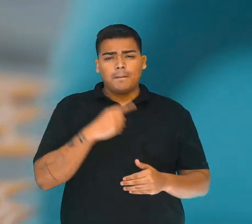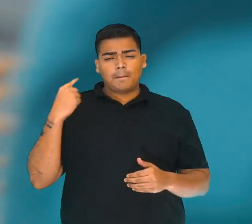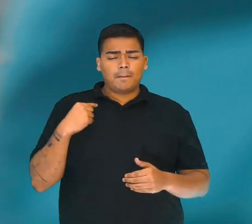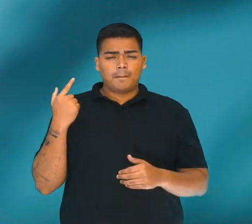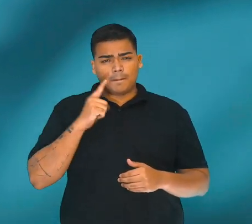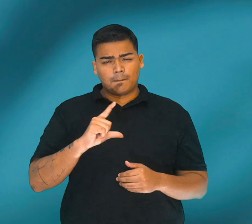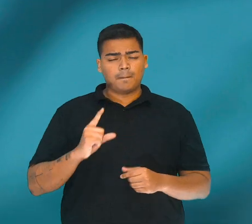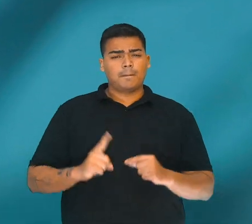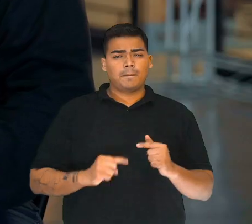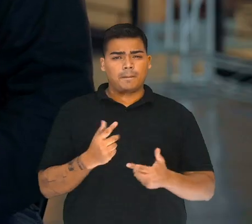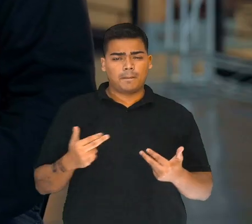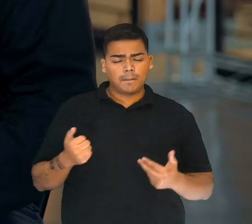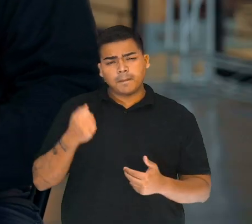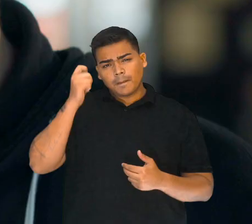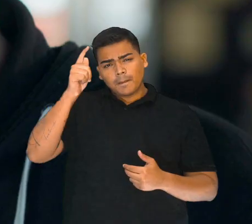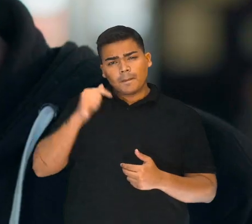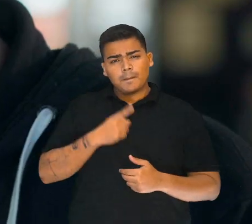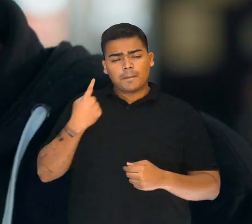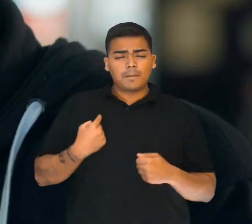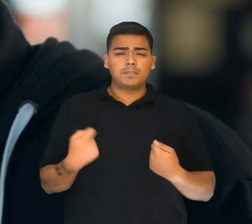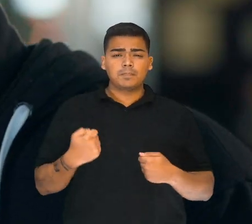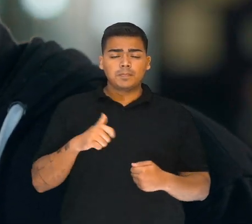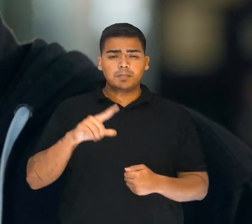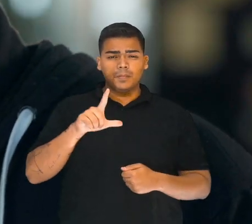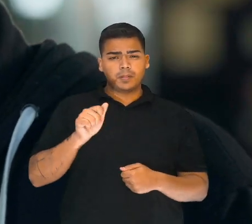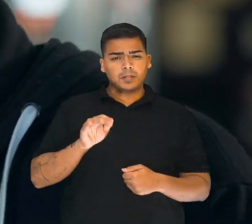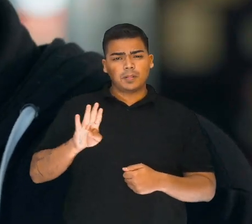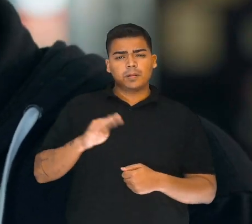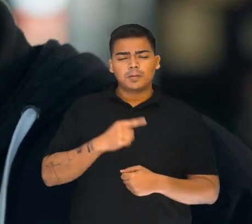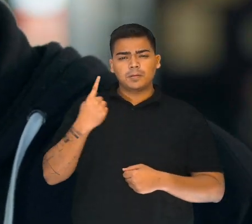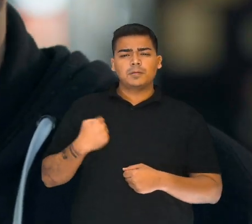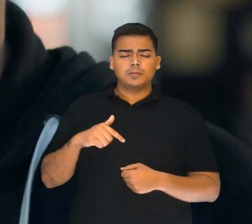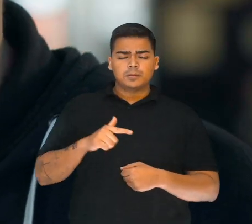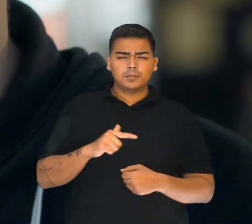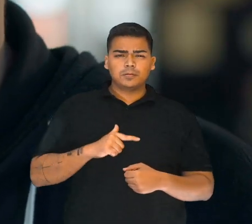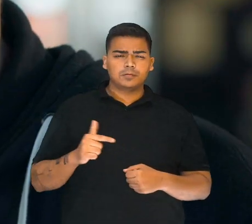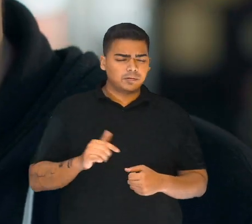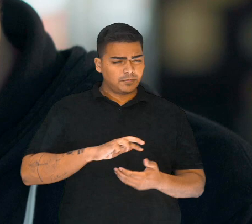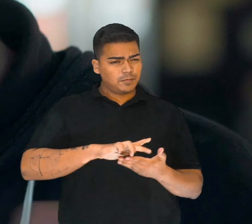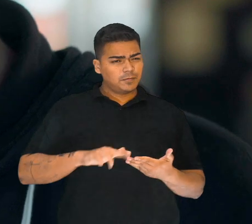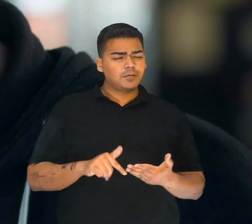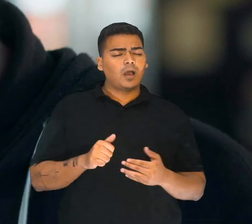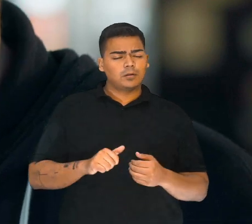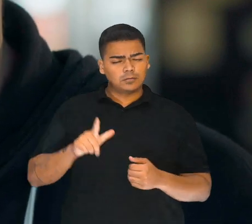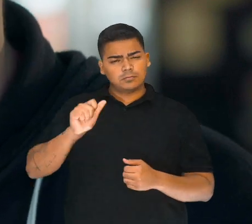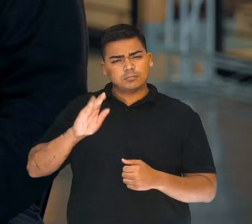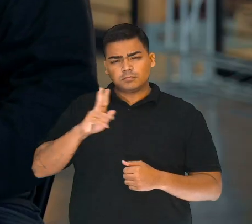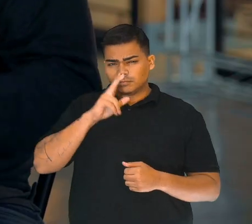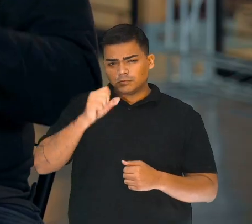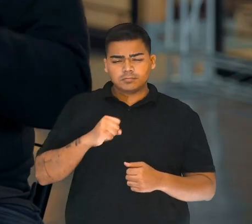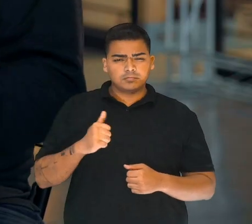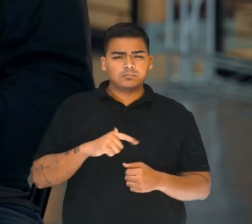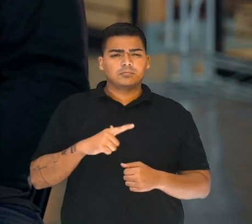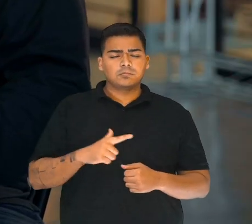gente tem a FAPESP com muitos recursos para inovação. Você precisa ter laboratórios, aqui a gente tem o IPT, a gente tem o Senai, vários laboratórios fortes.